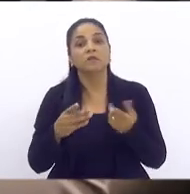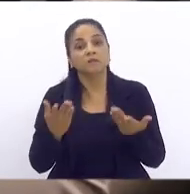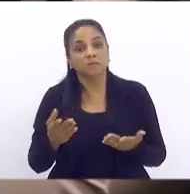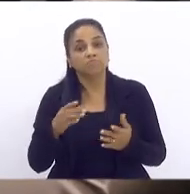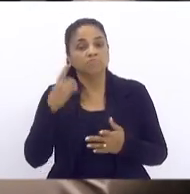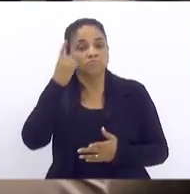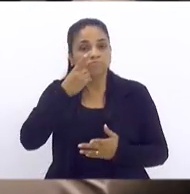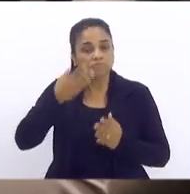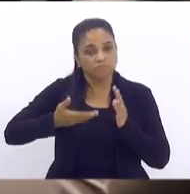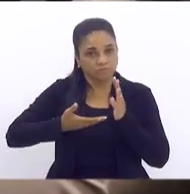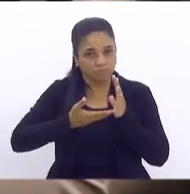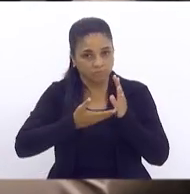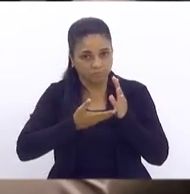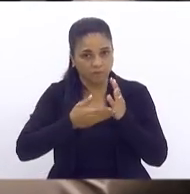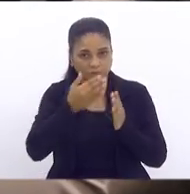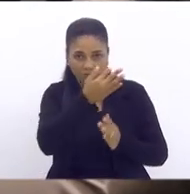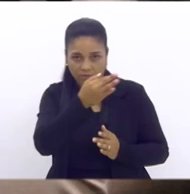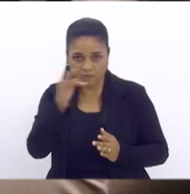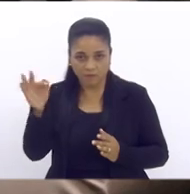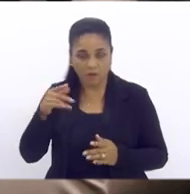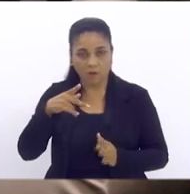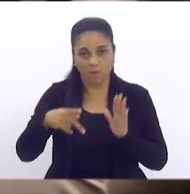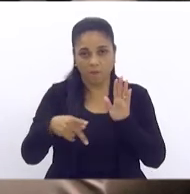Deputados Federais o PL